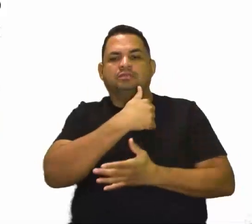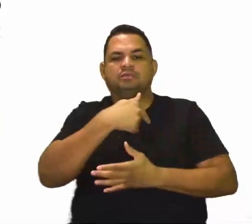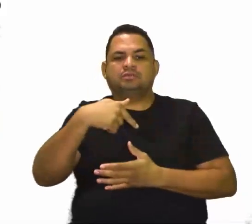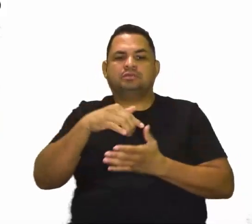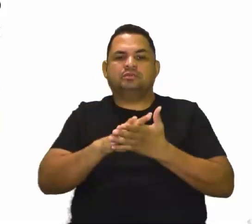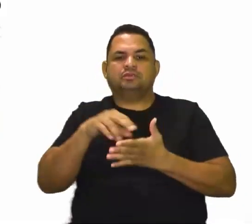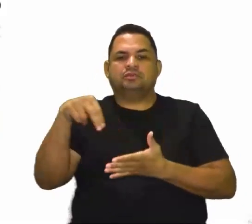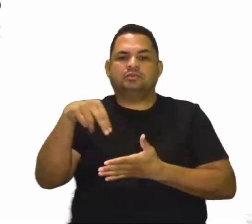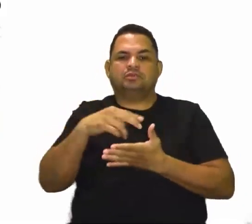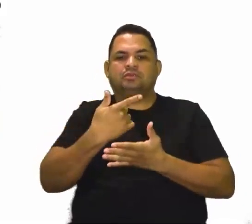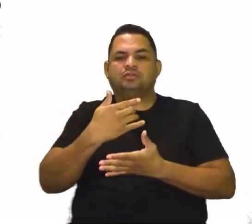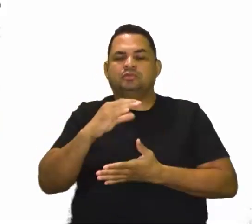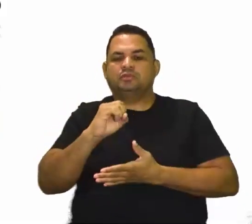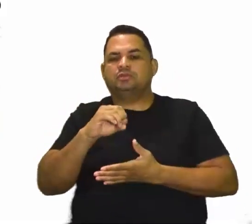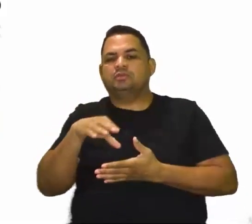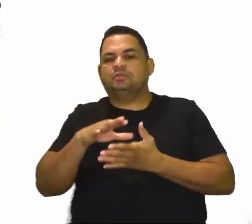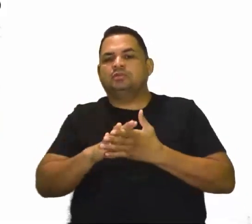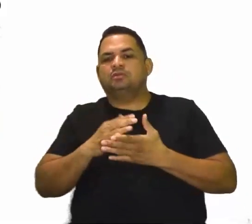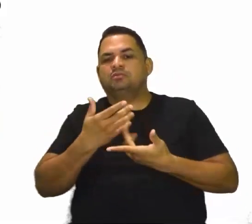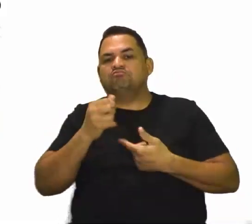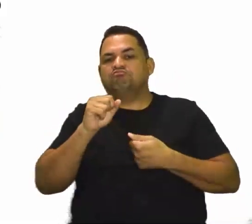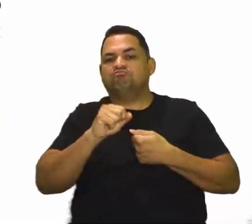2012, produzido